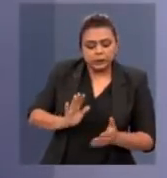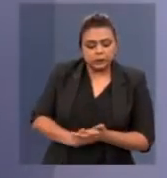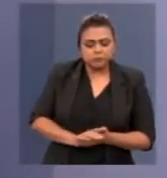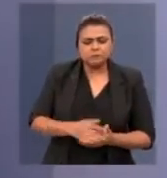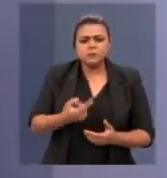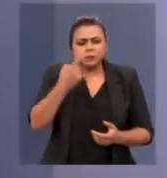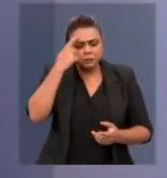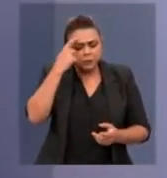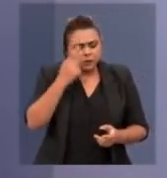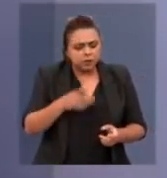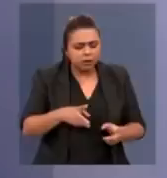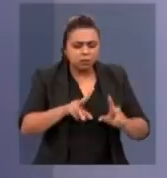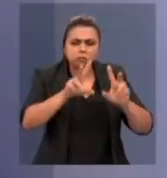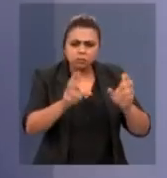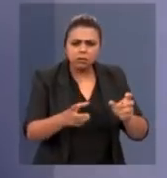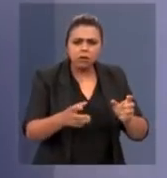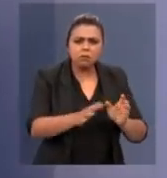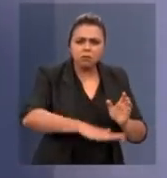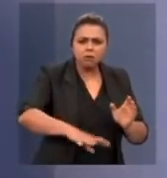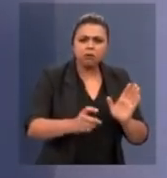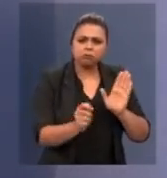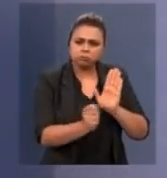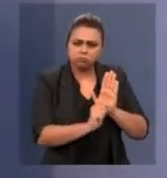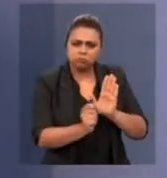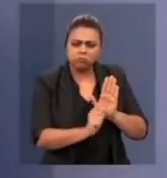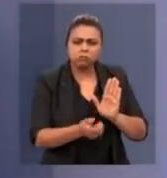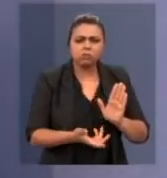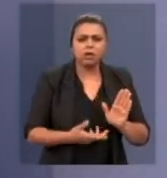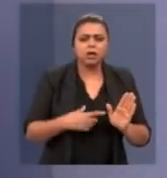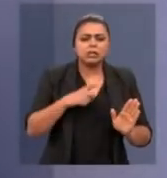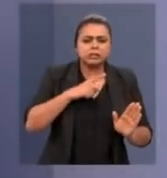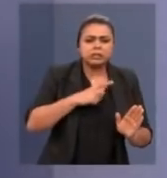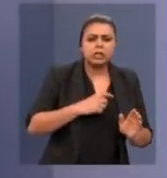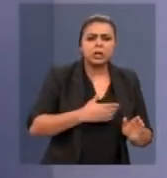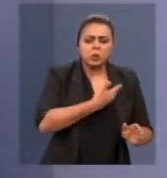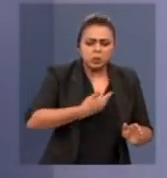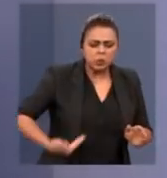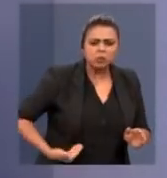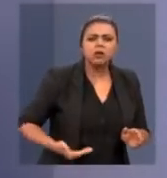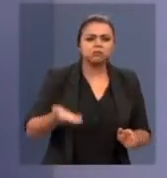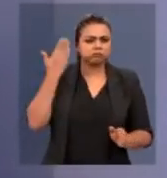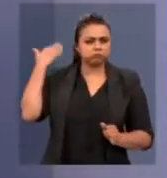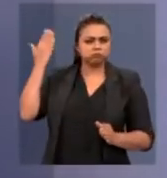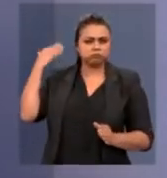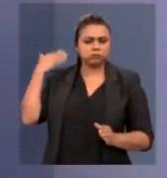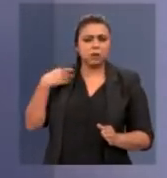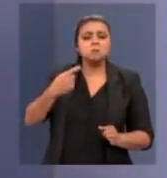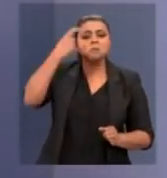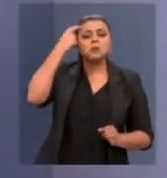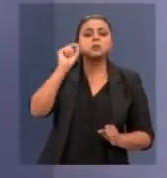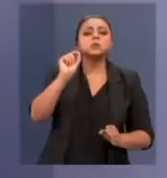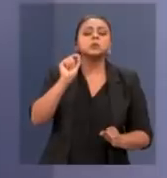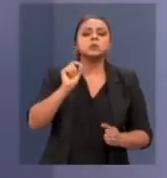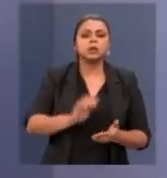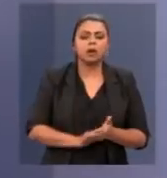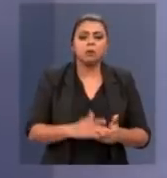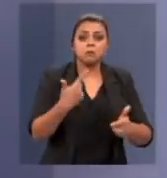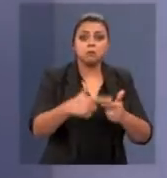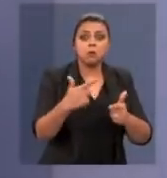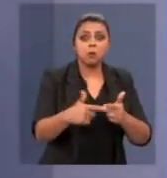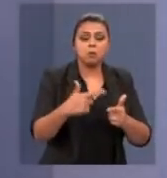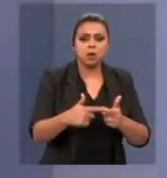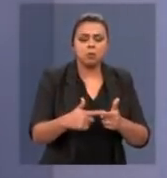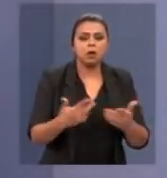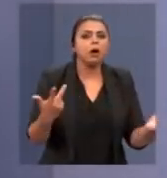se olha a questão da droga você vê os governos velhos só pensa no problema